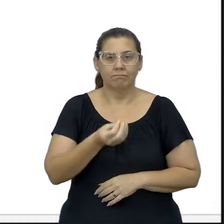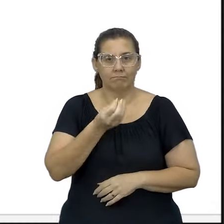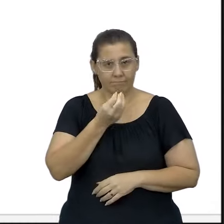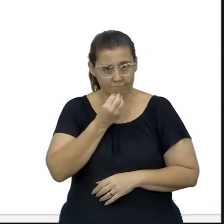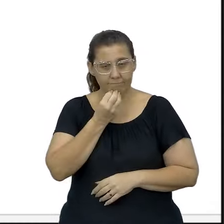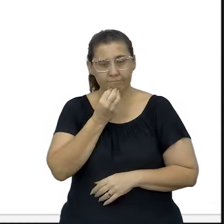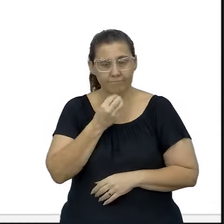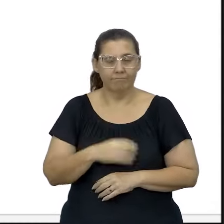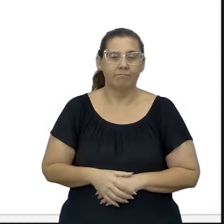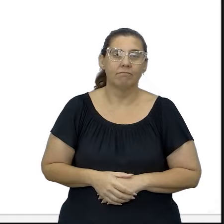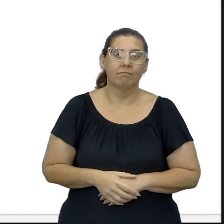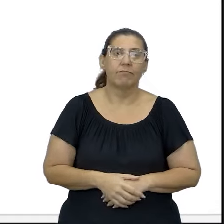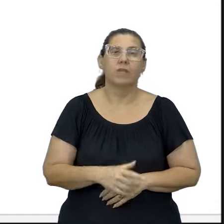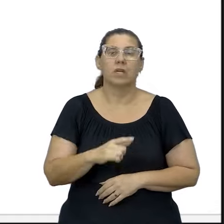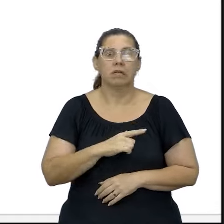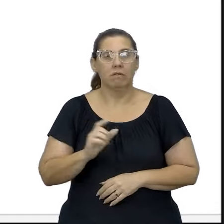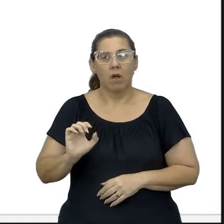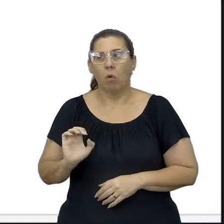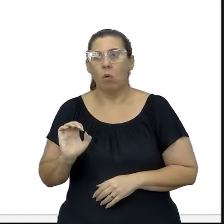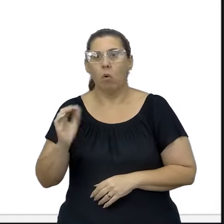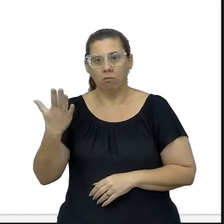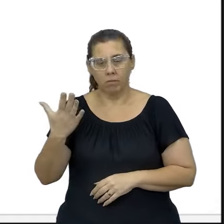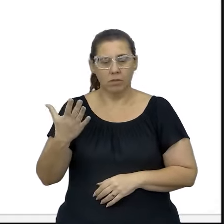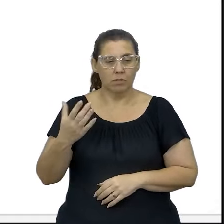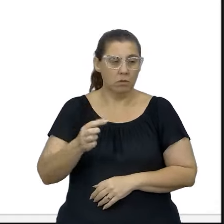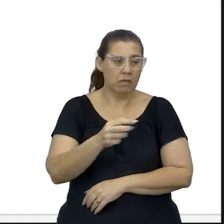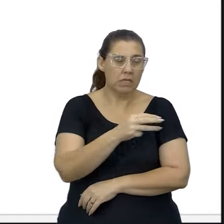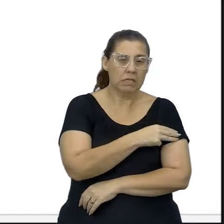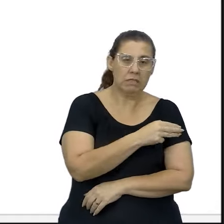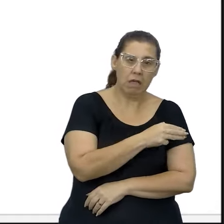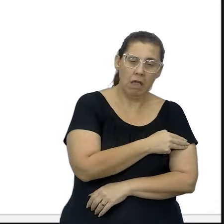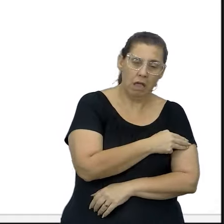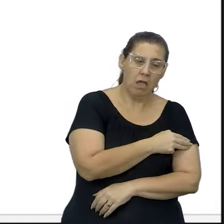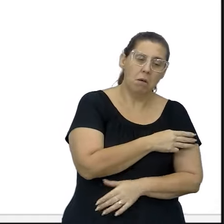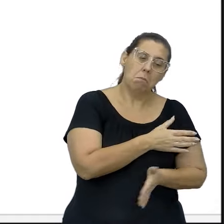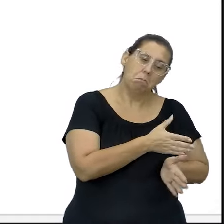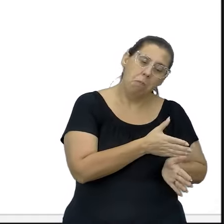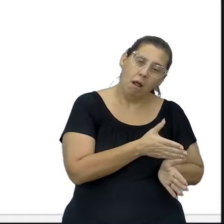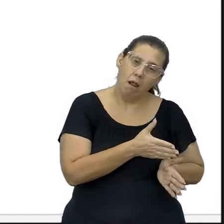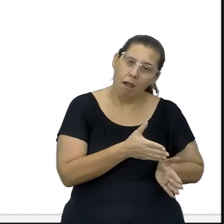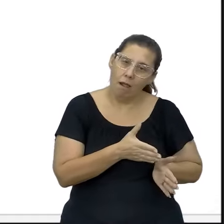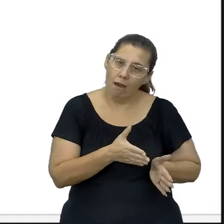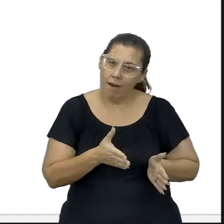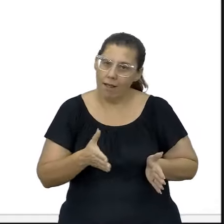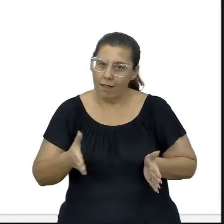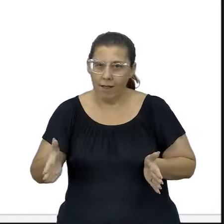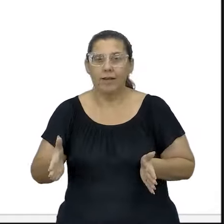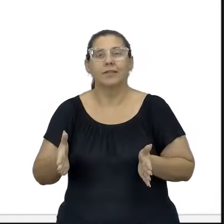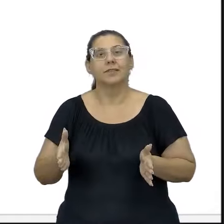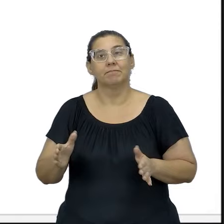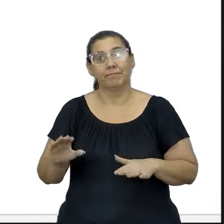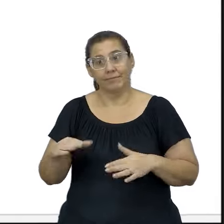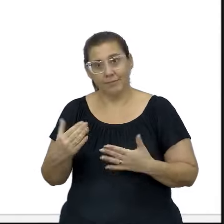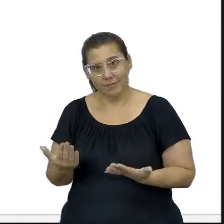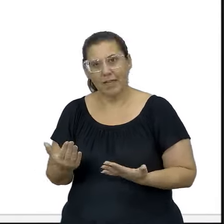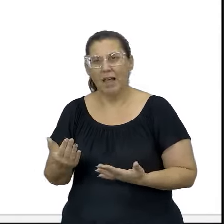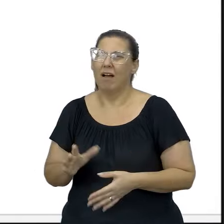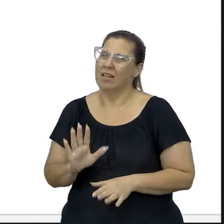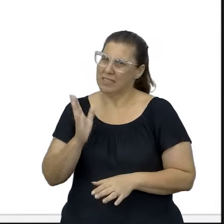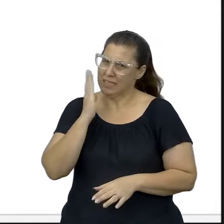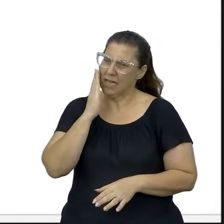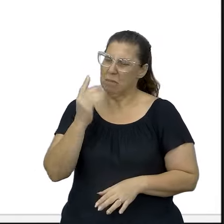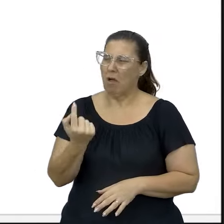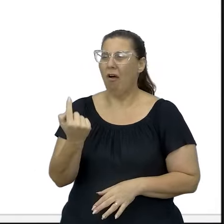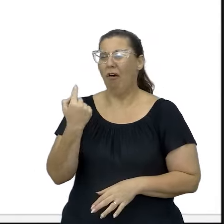E isso tem que vir, né, acontecendo desde o 3º ano, e que a gente sabe, enquanto professores, que na verdade desde antes,